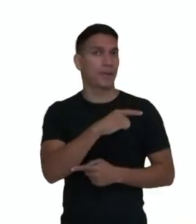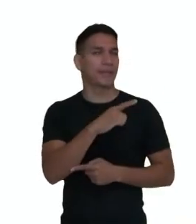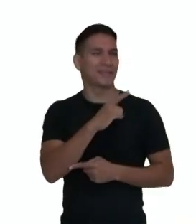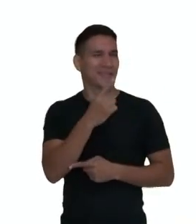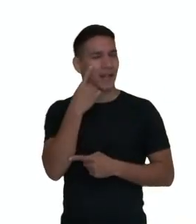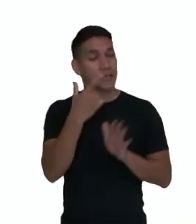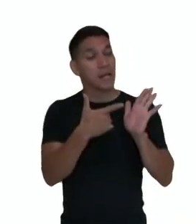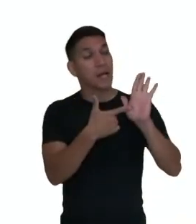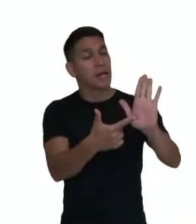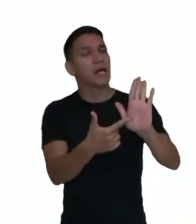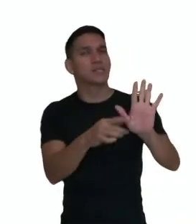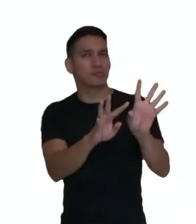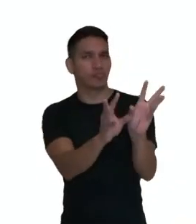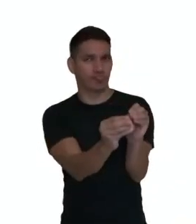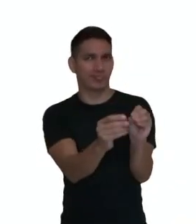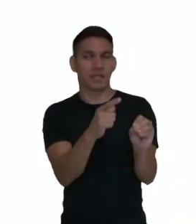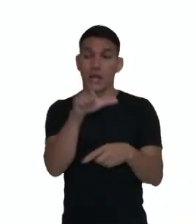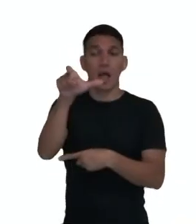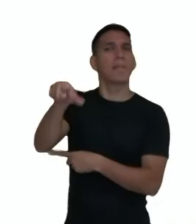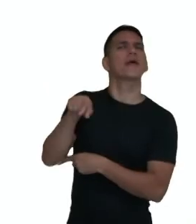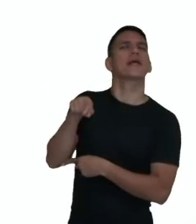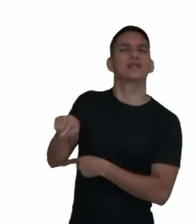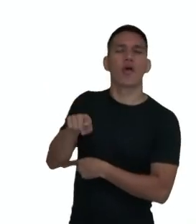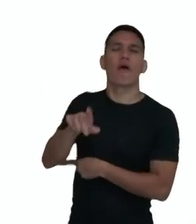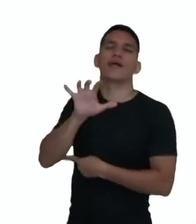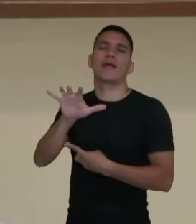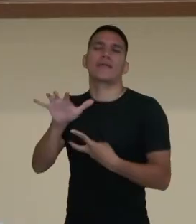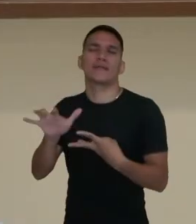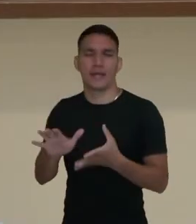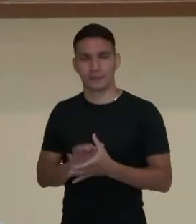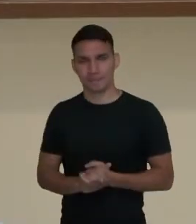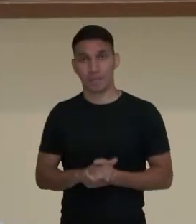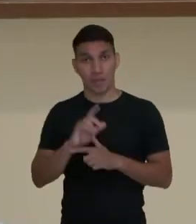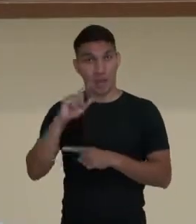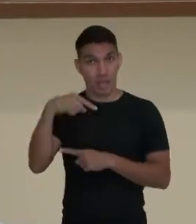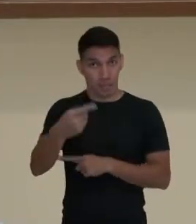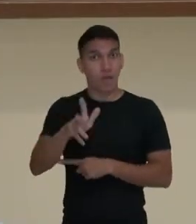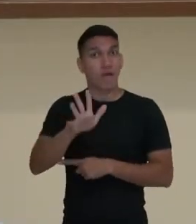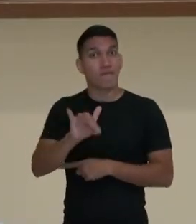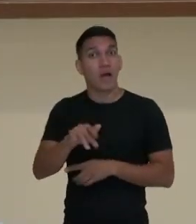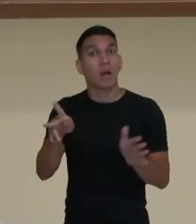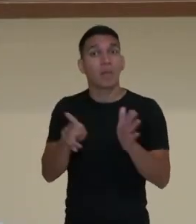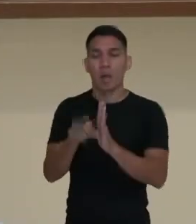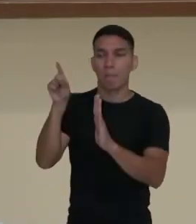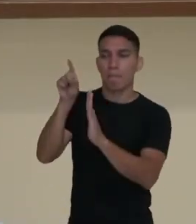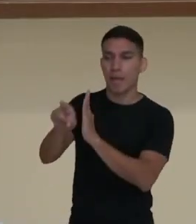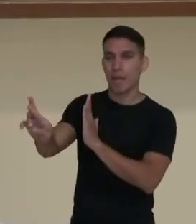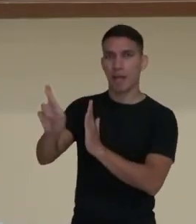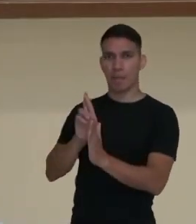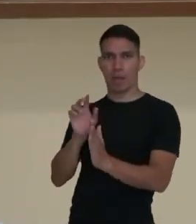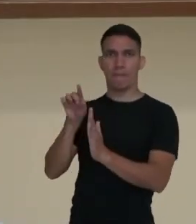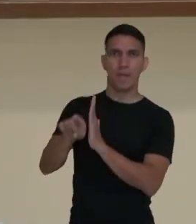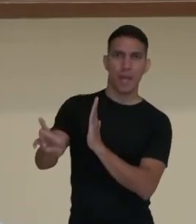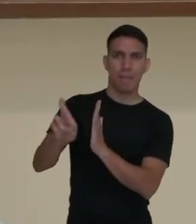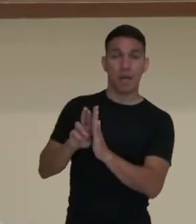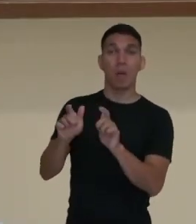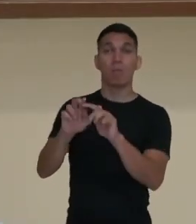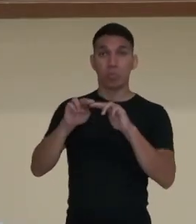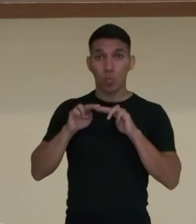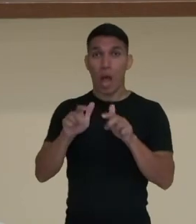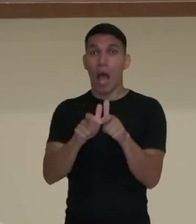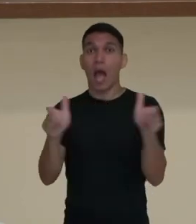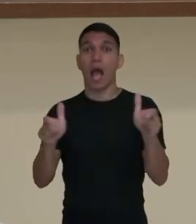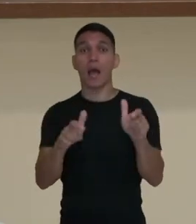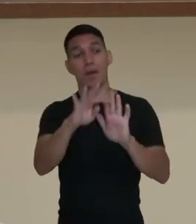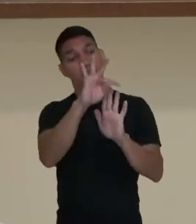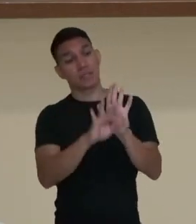aquela apresentaçãozinha, né, que diz fulano é isso, fulano é aquilo. E aí a gente vai ter perguntas e respostas. Então a maior parte do texto